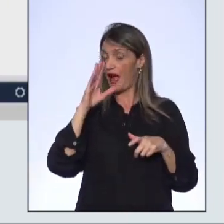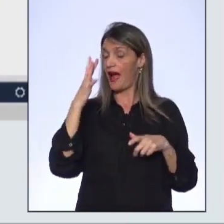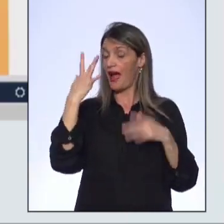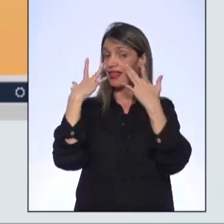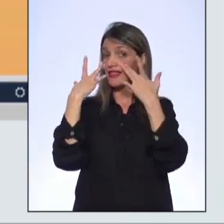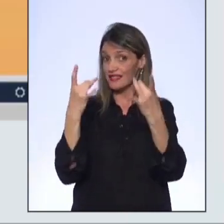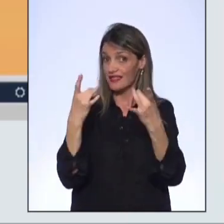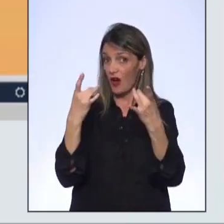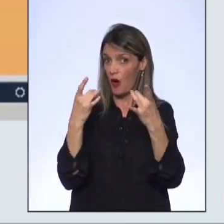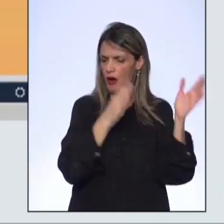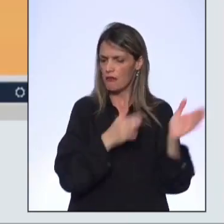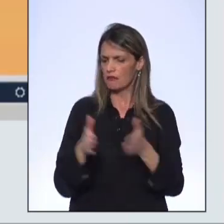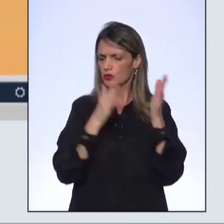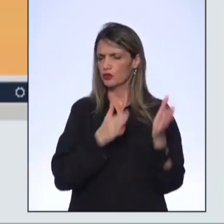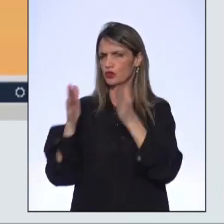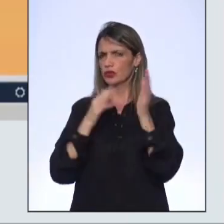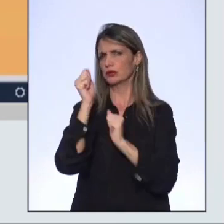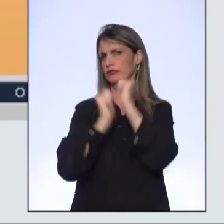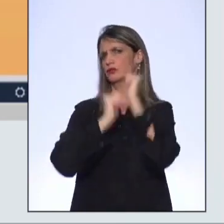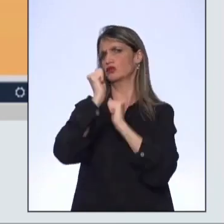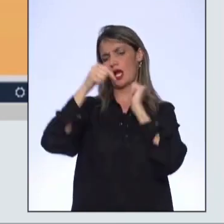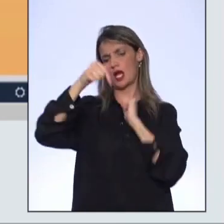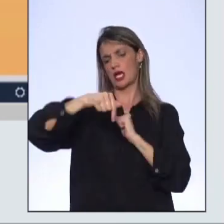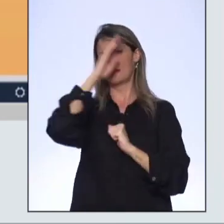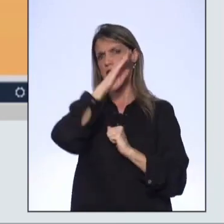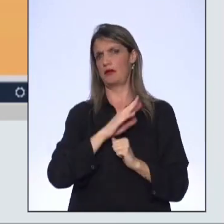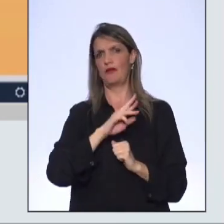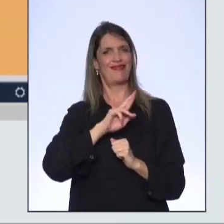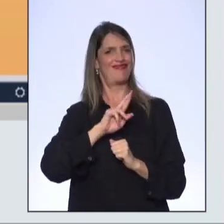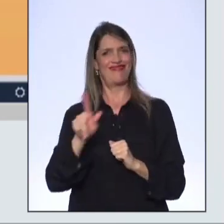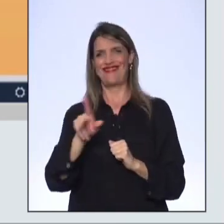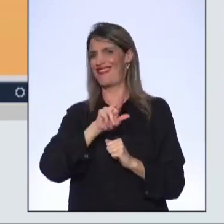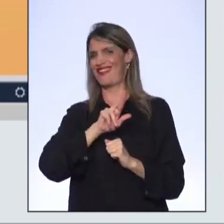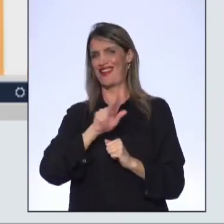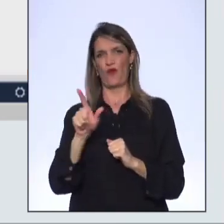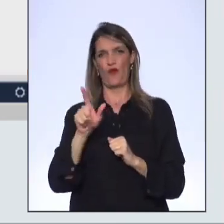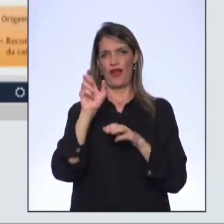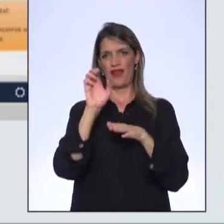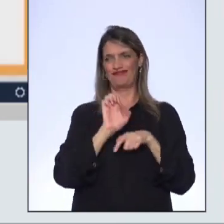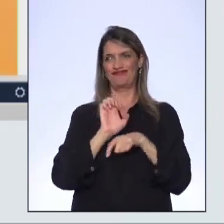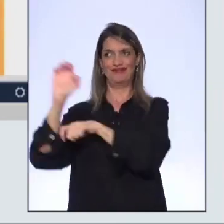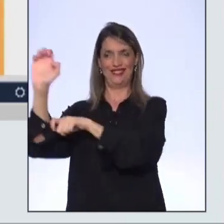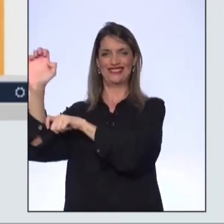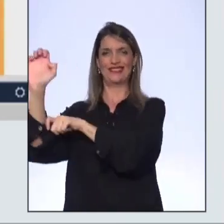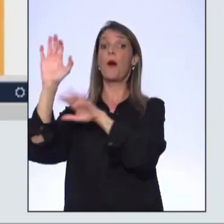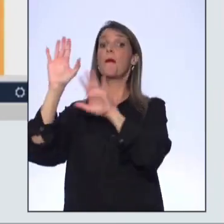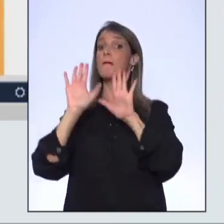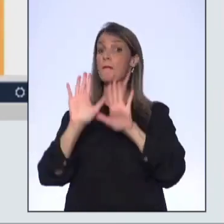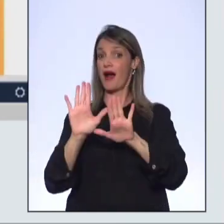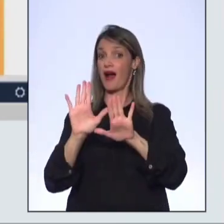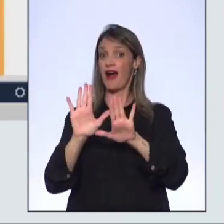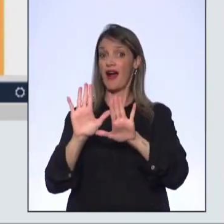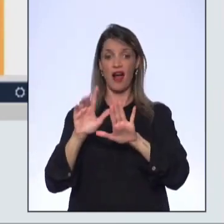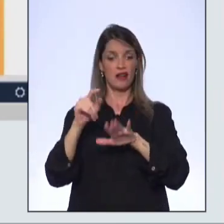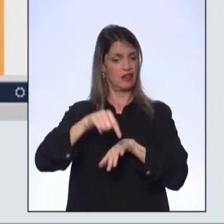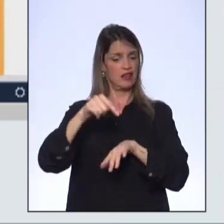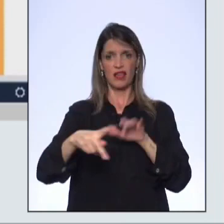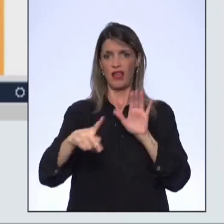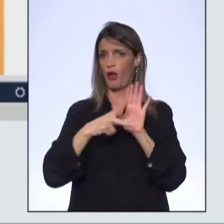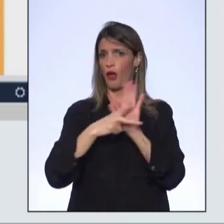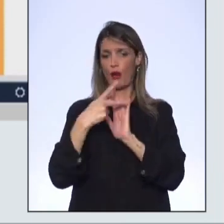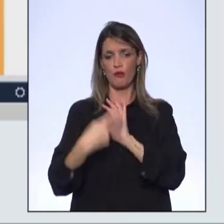A produção industrial brasileira não era voltada para a exportação, mas sim para o consumo no mercado